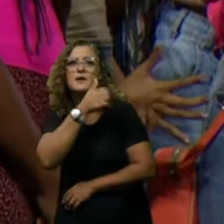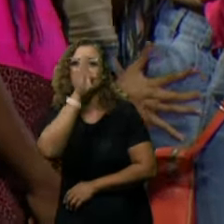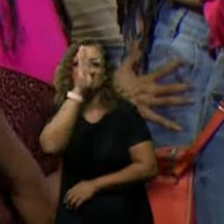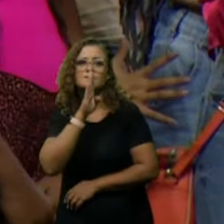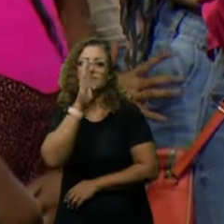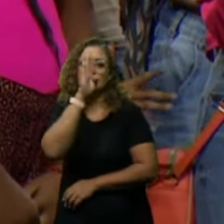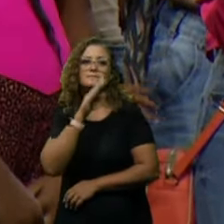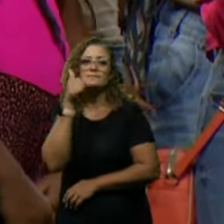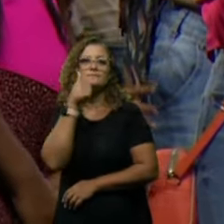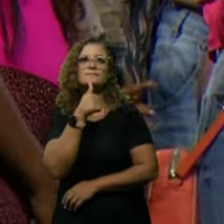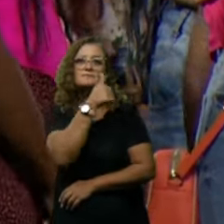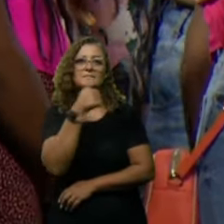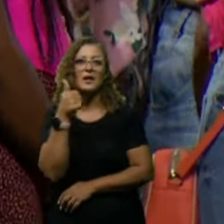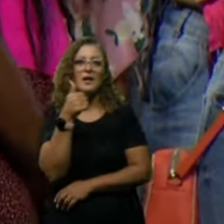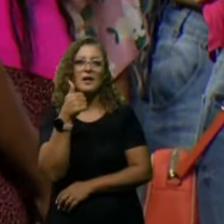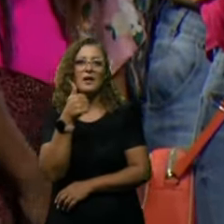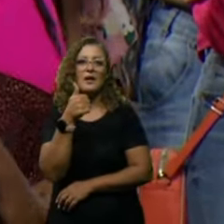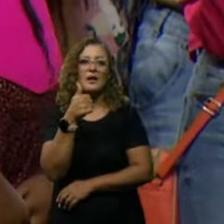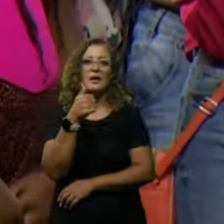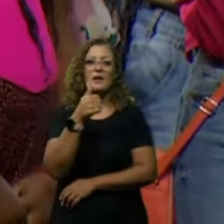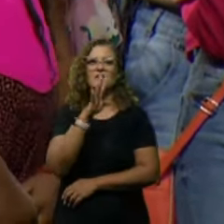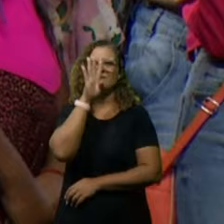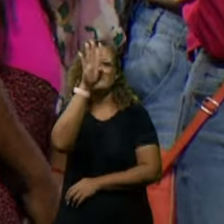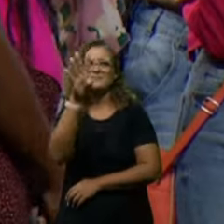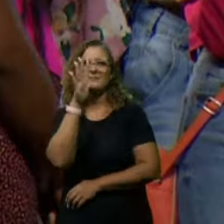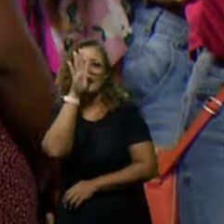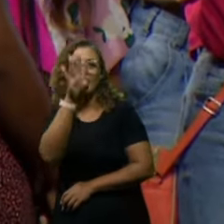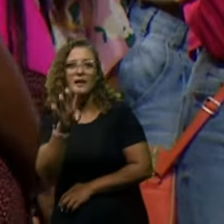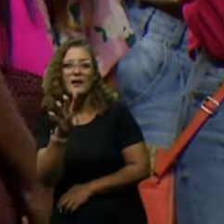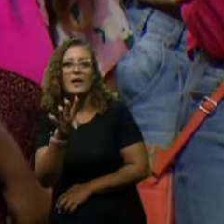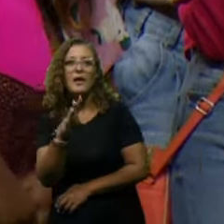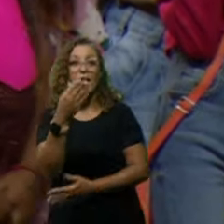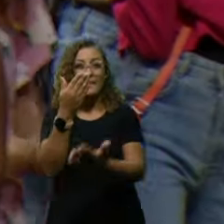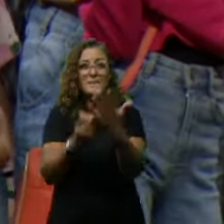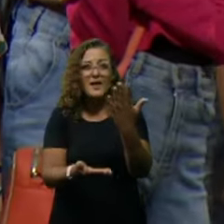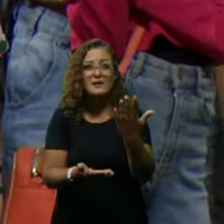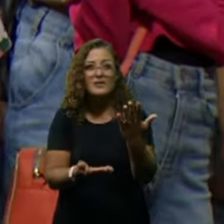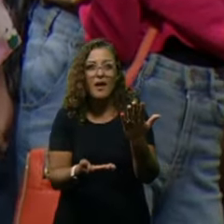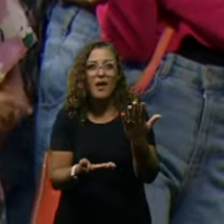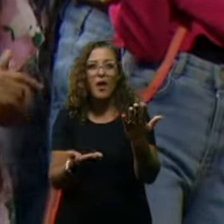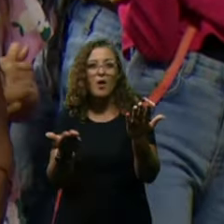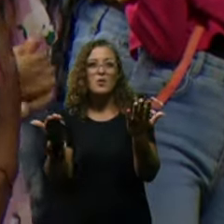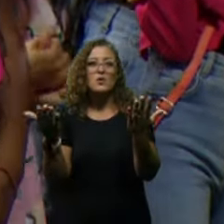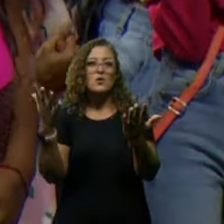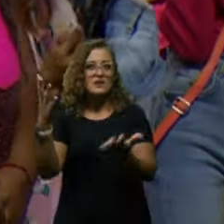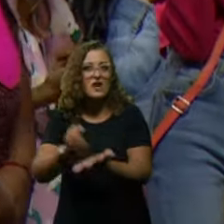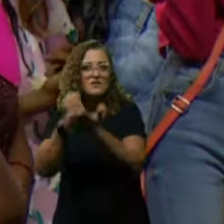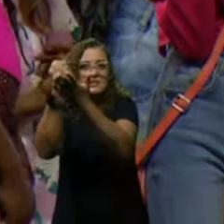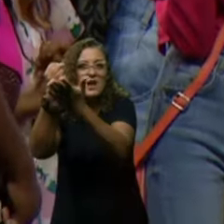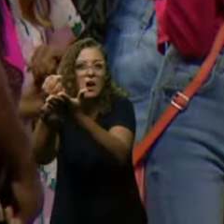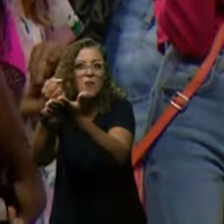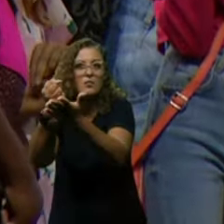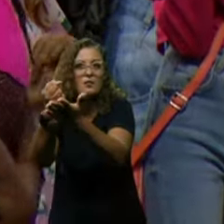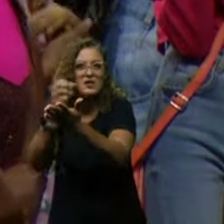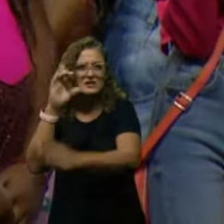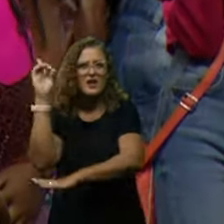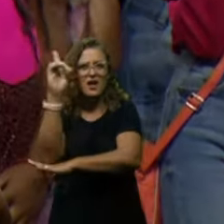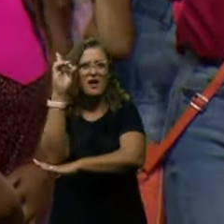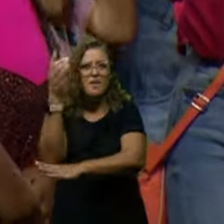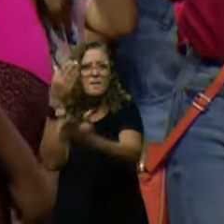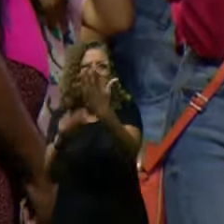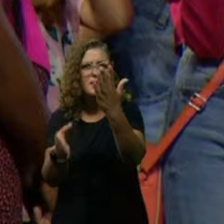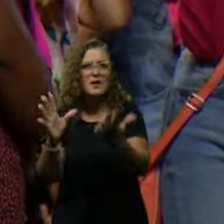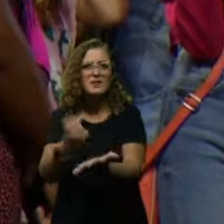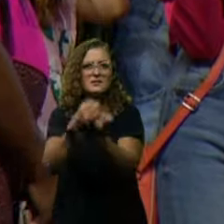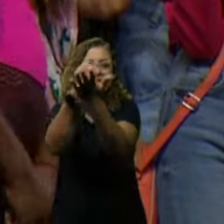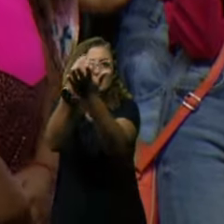responda para mim deixou de ser crente deixou de ser crente responda de novo deixou de ser salvo Davi deixou de ser